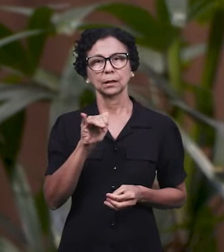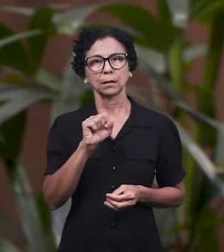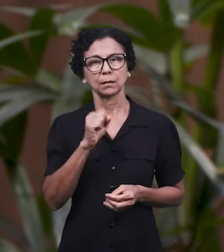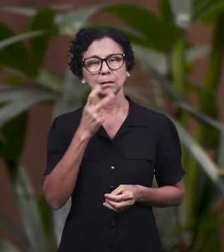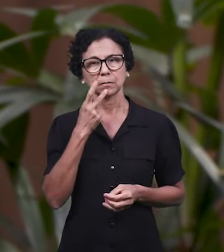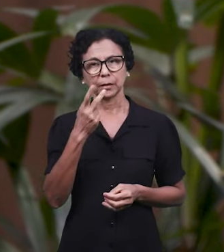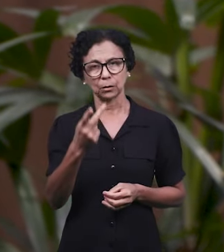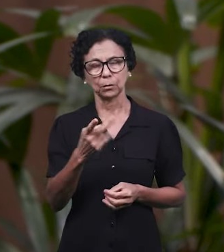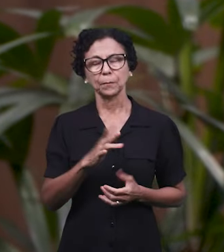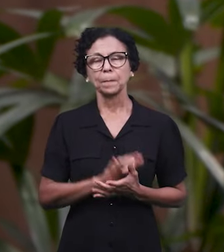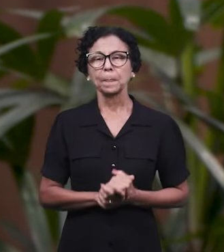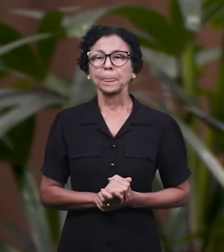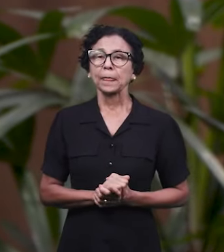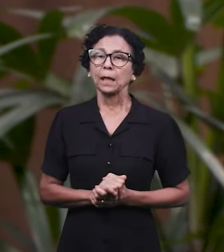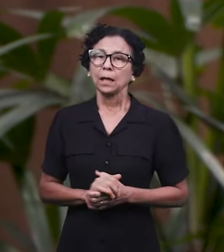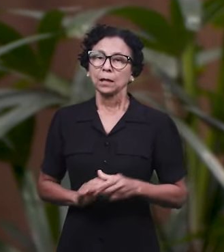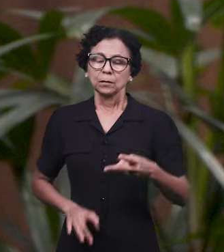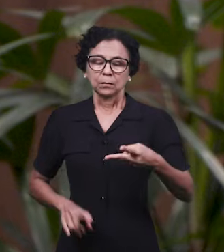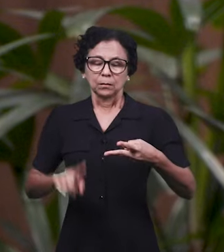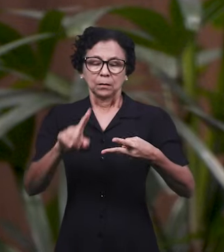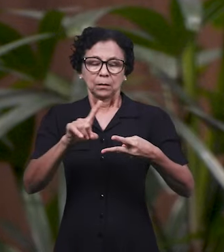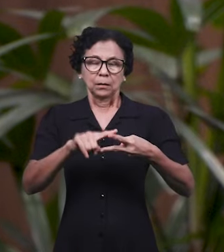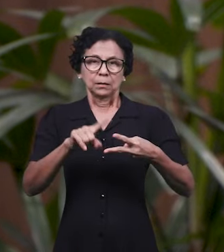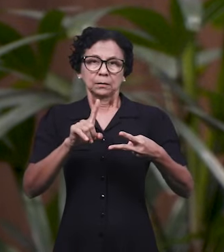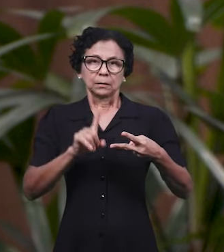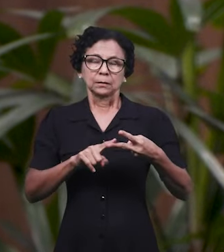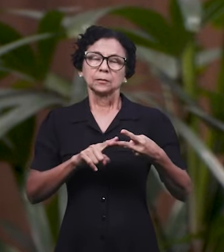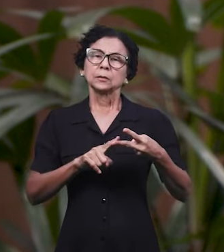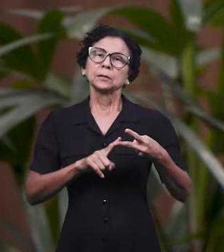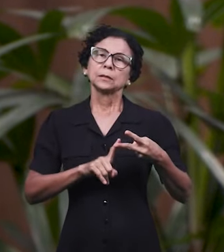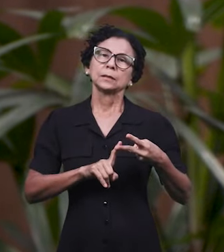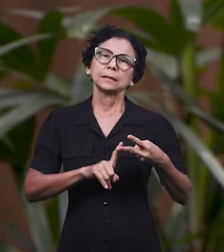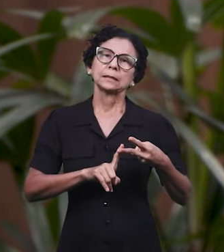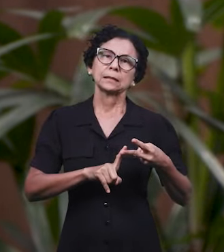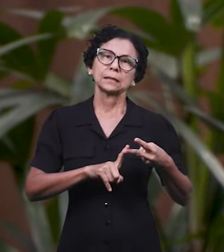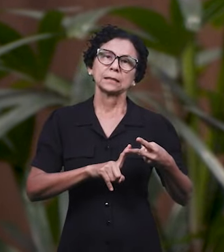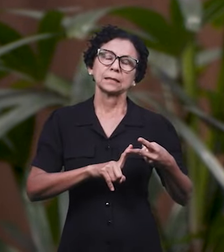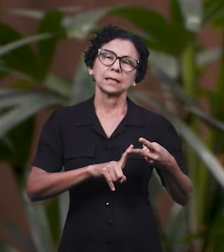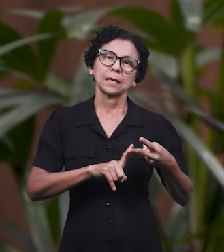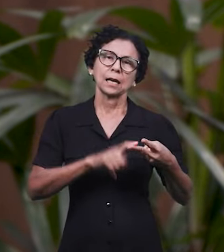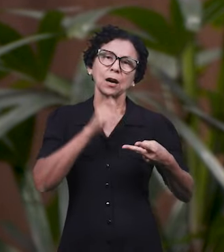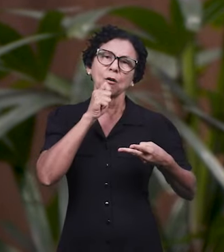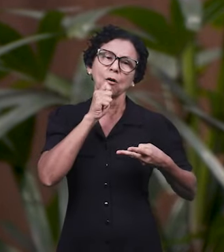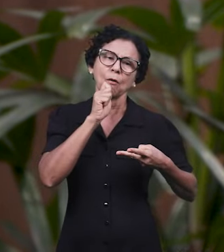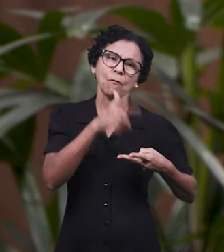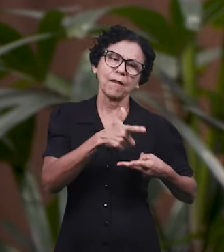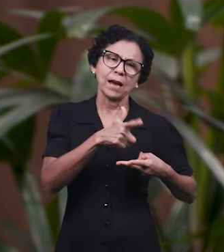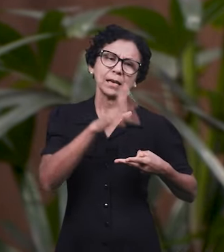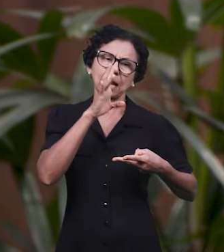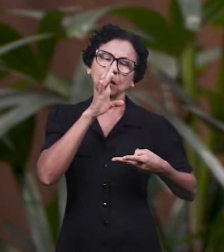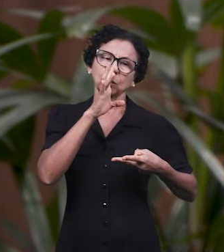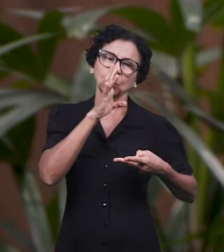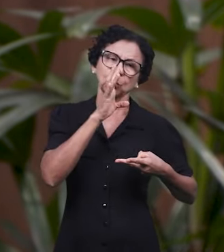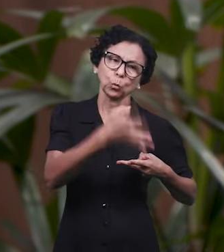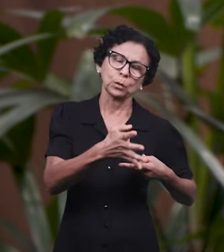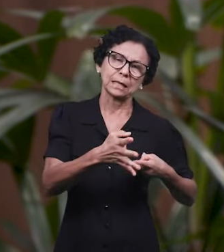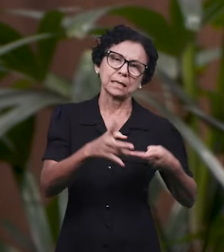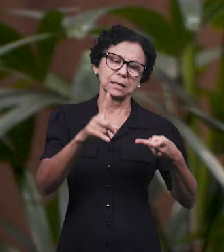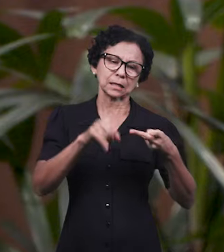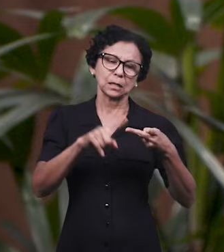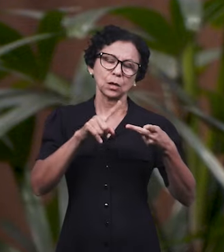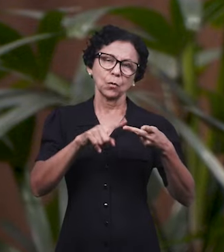a calúnia e a difamação como ele bem falou eh ela é algo que que que se espalha né que